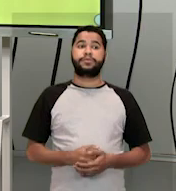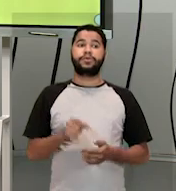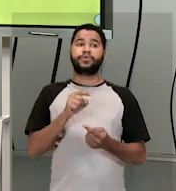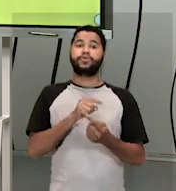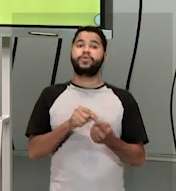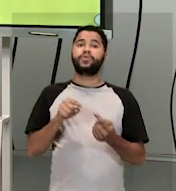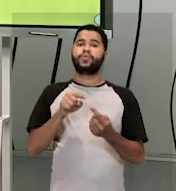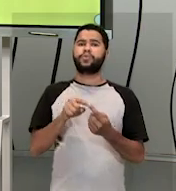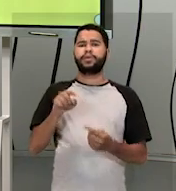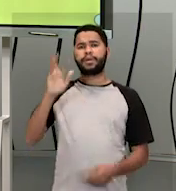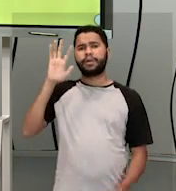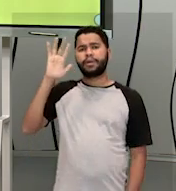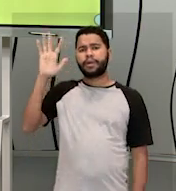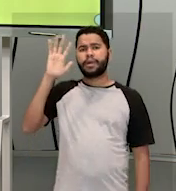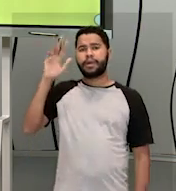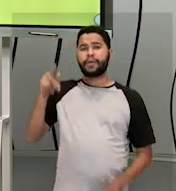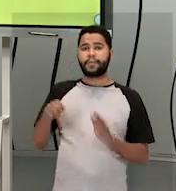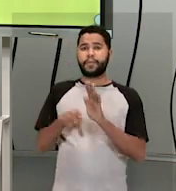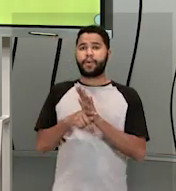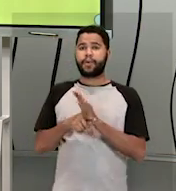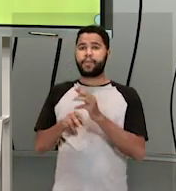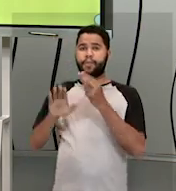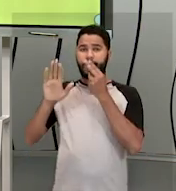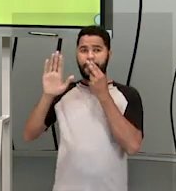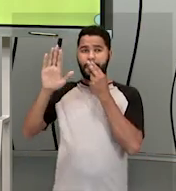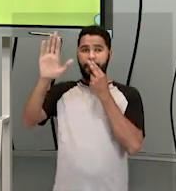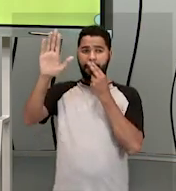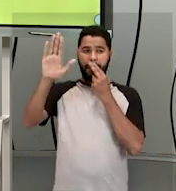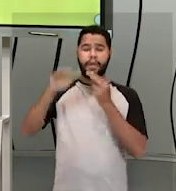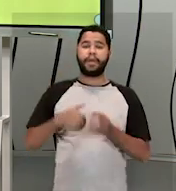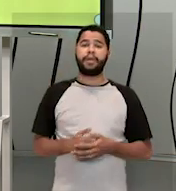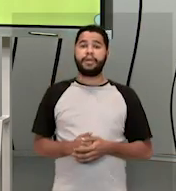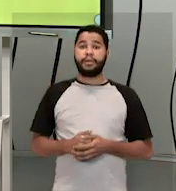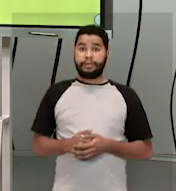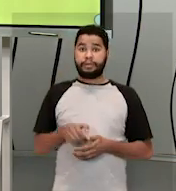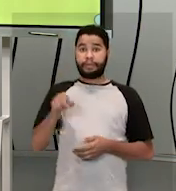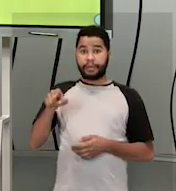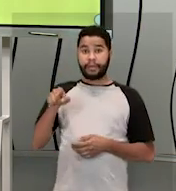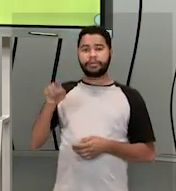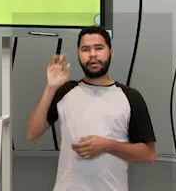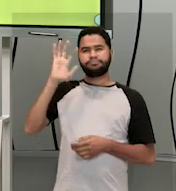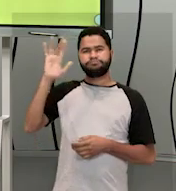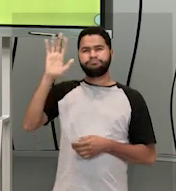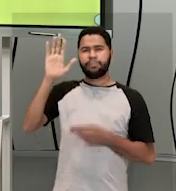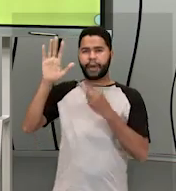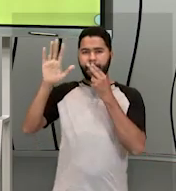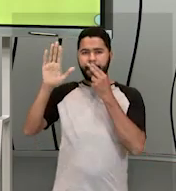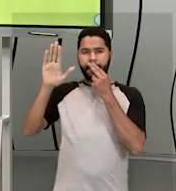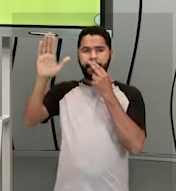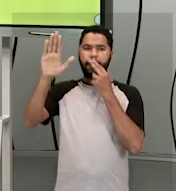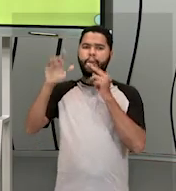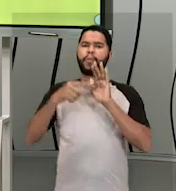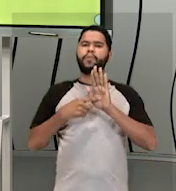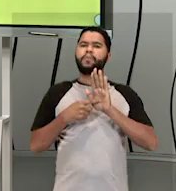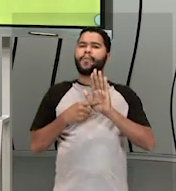essa ideologia nazista. Então, toda essa ideologia nazista prega